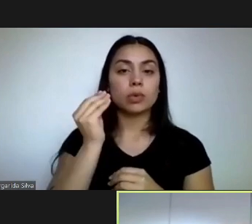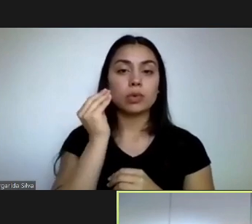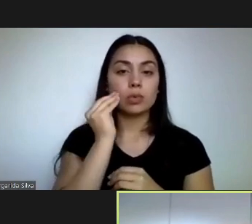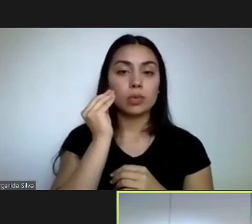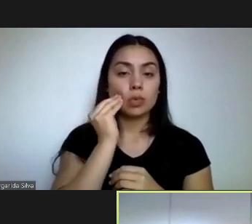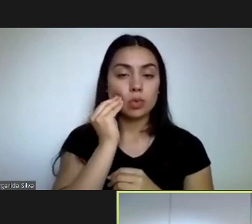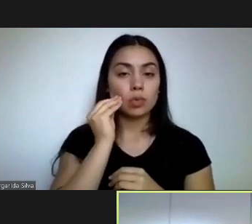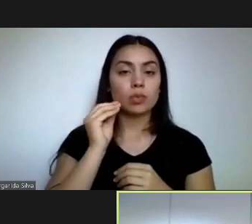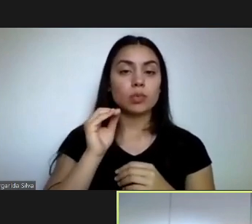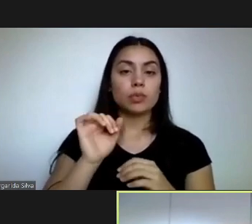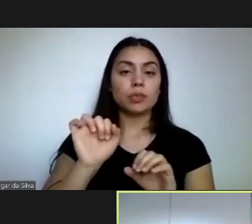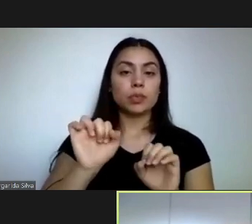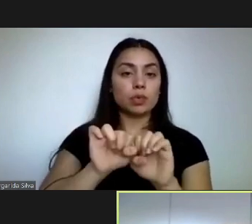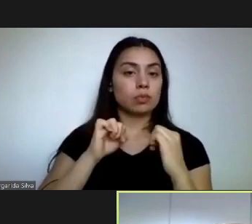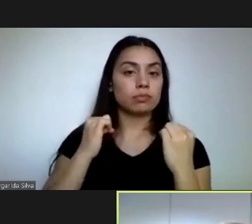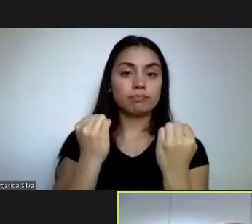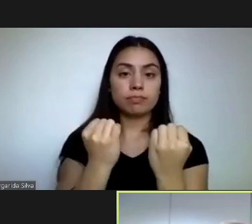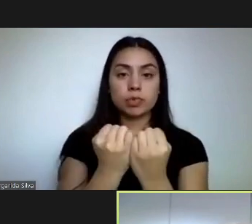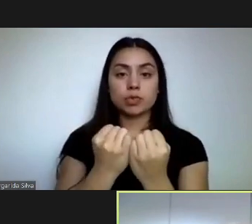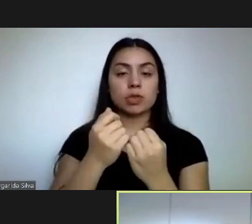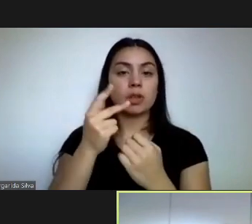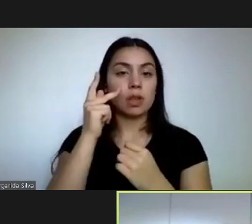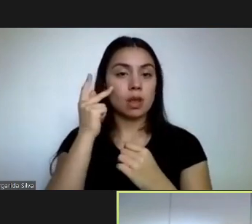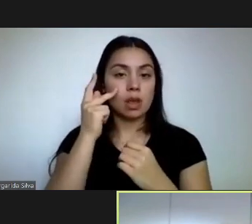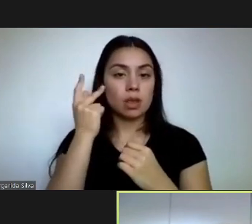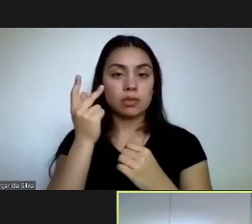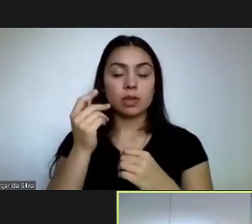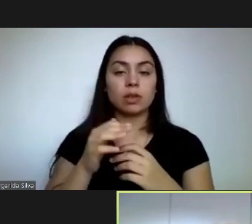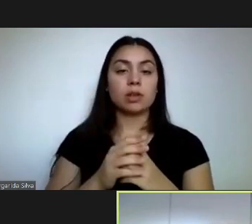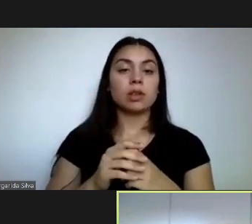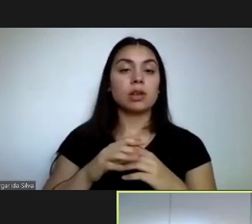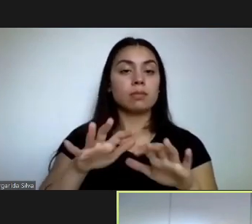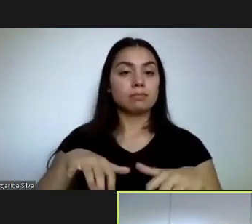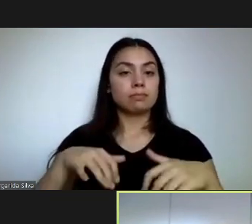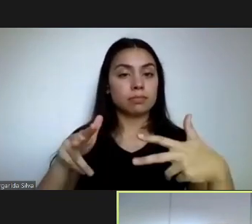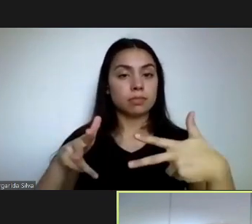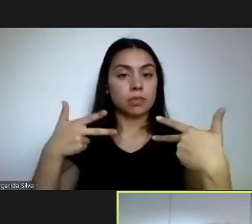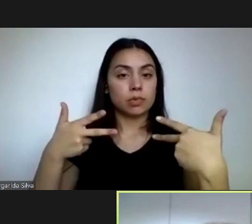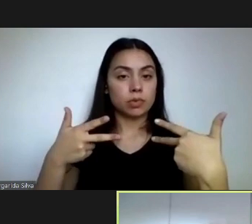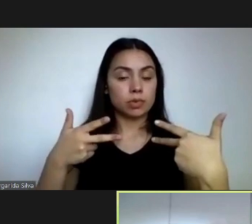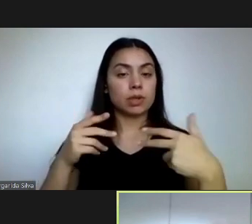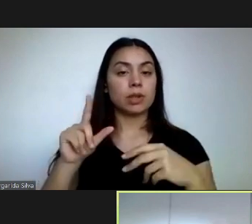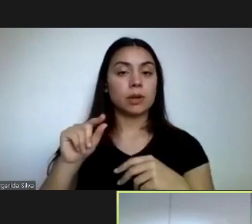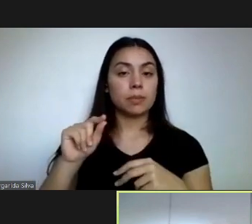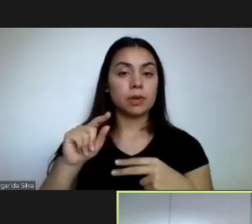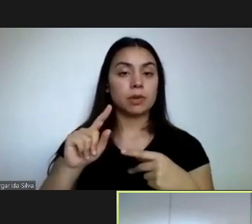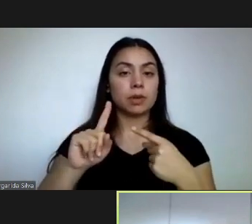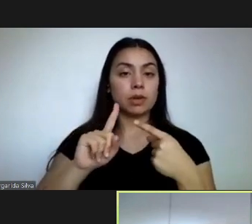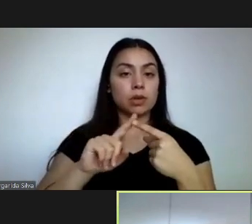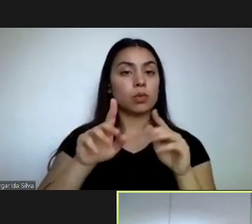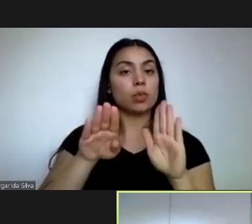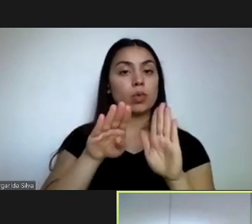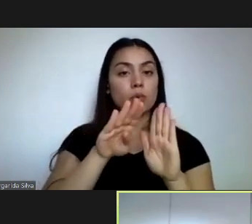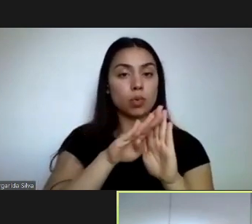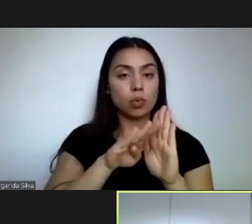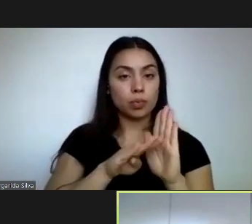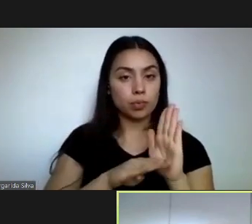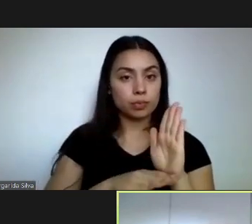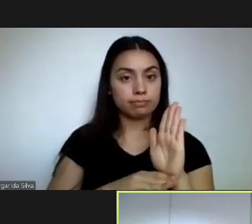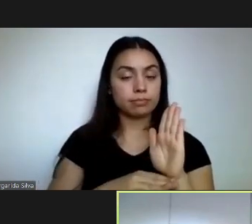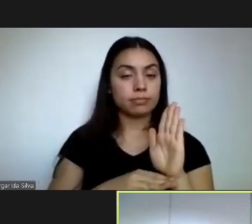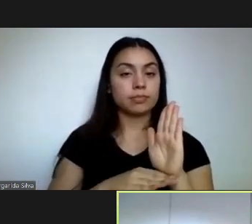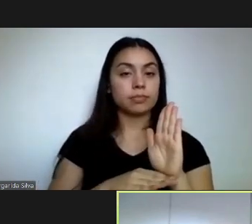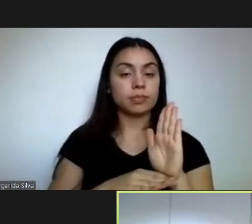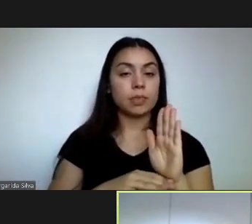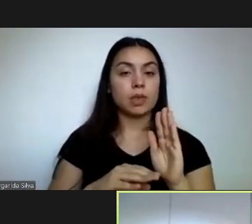Cidadania, temos webinars, enfim, mas os 3 grandes eixos serão mesmo o currículo, e desde o primeiro